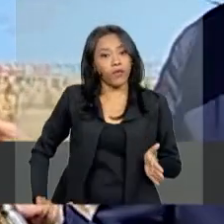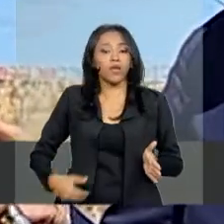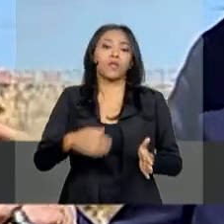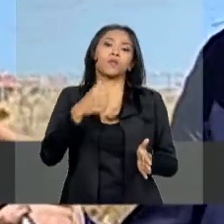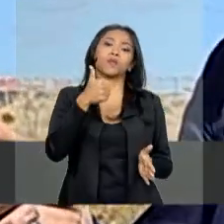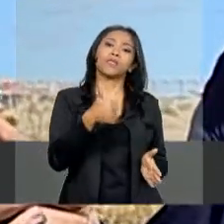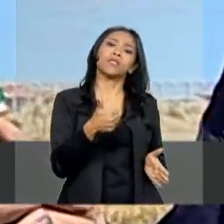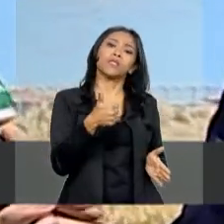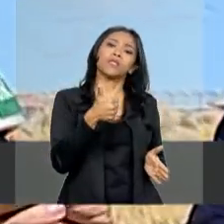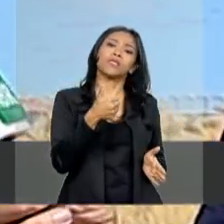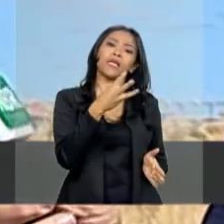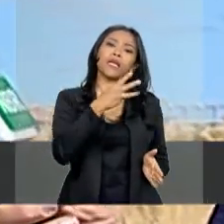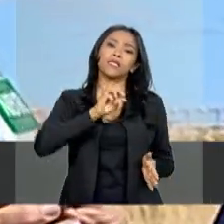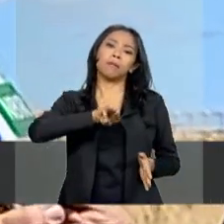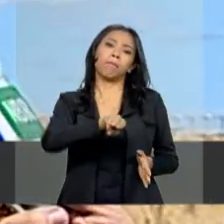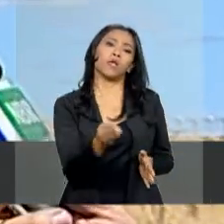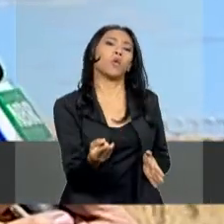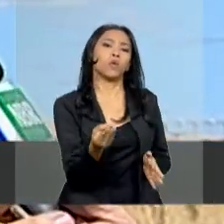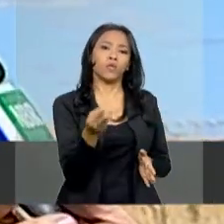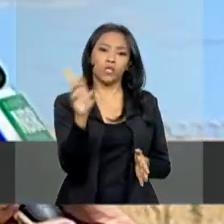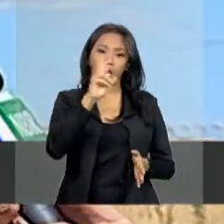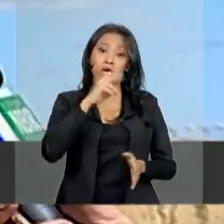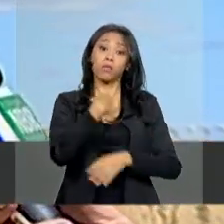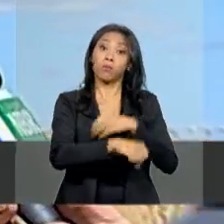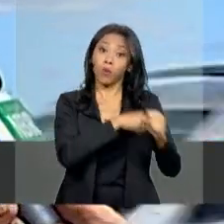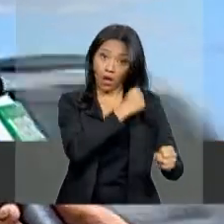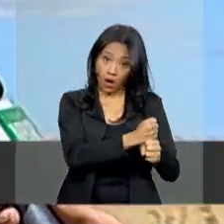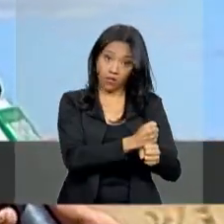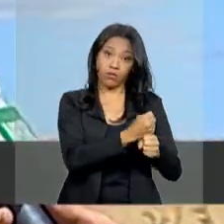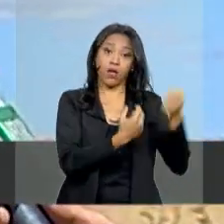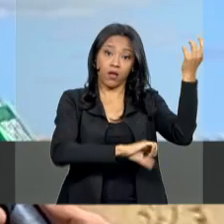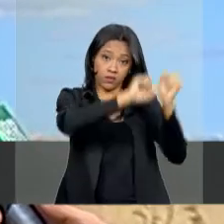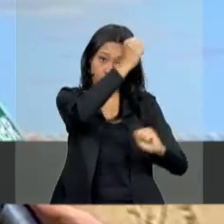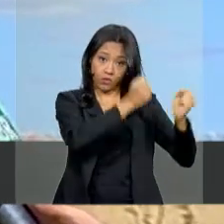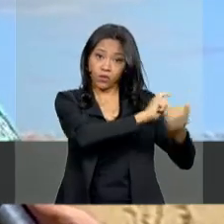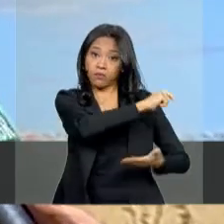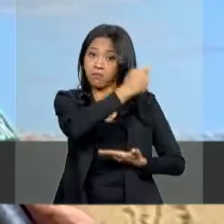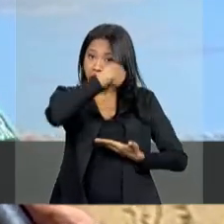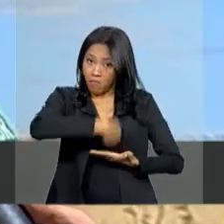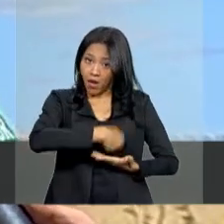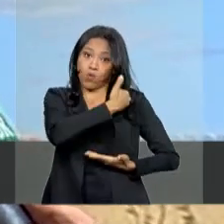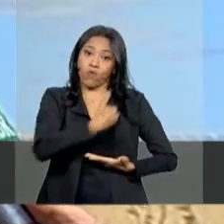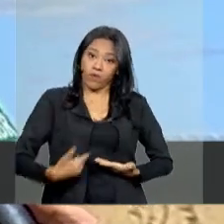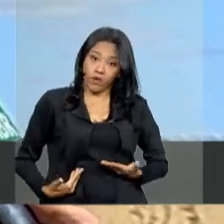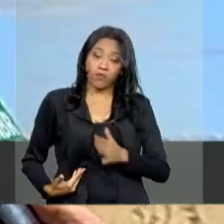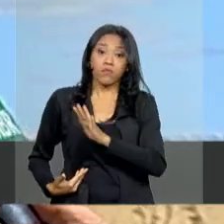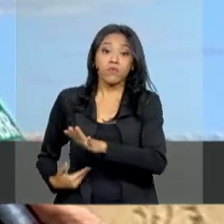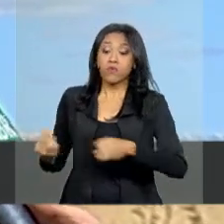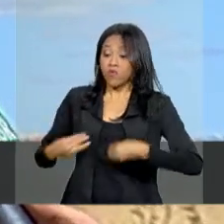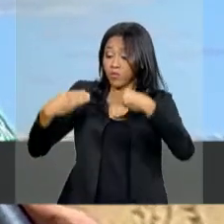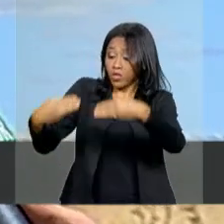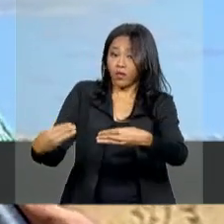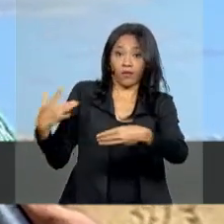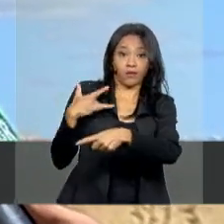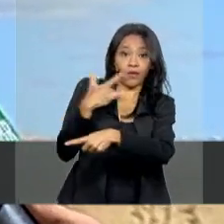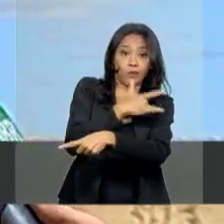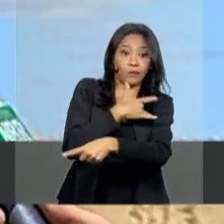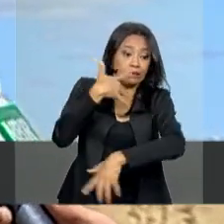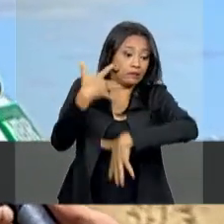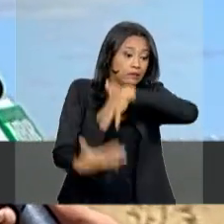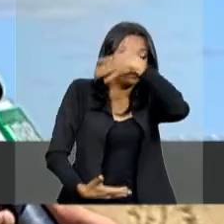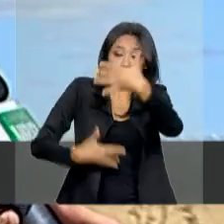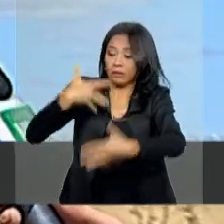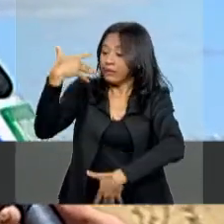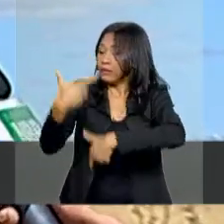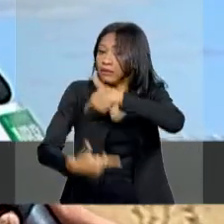13 milhões de reais por ano o assim o ministério da saúde acaba gravando